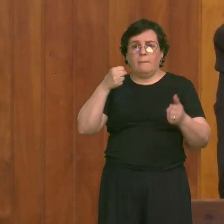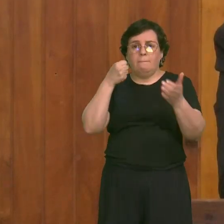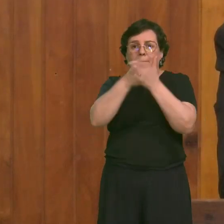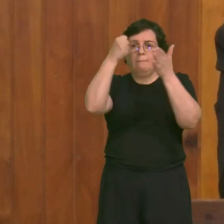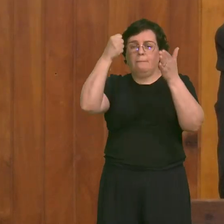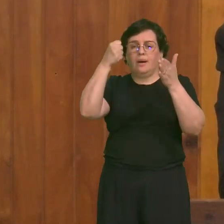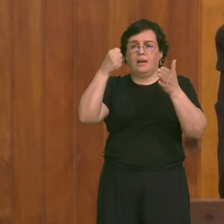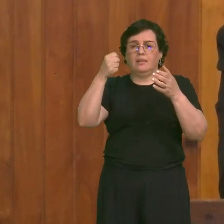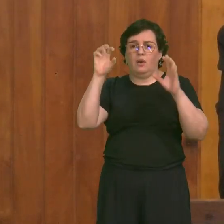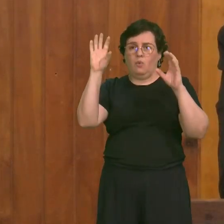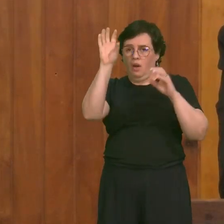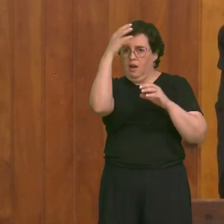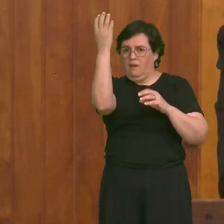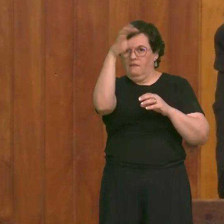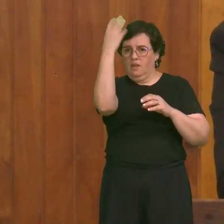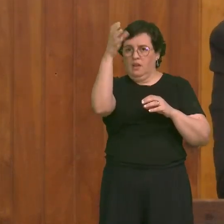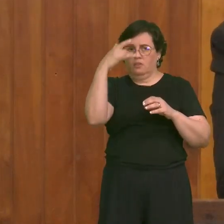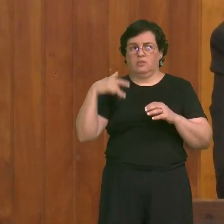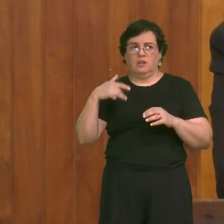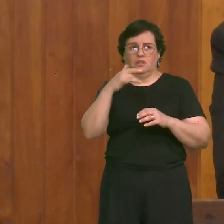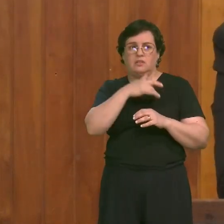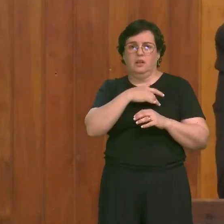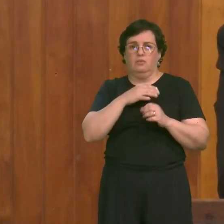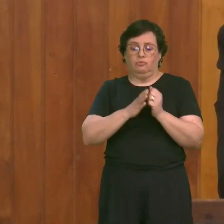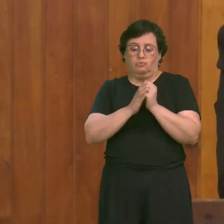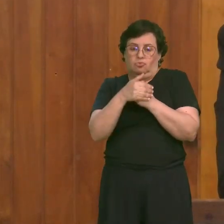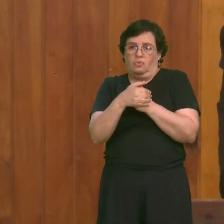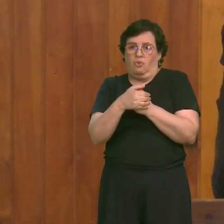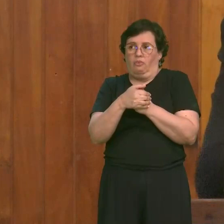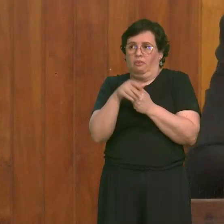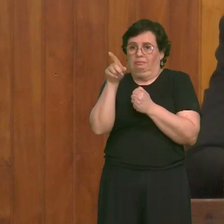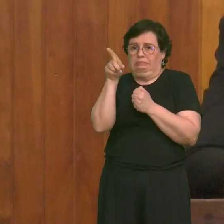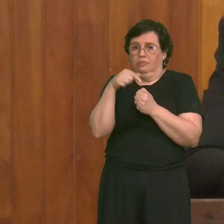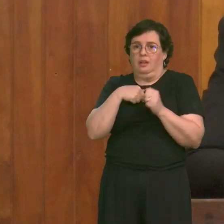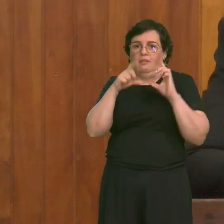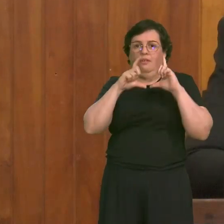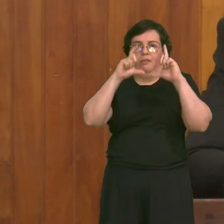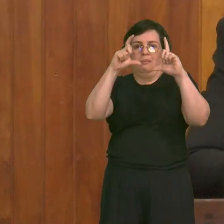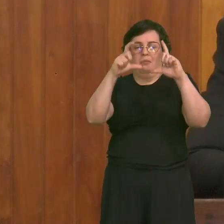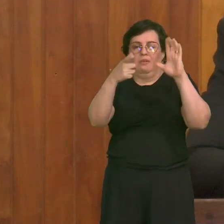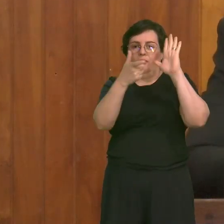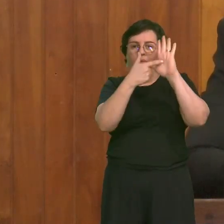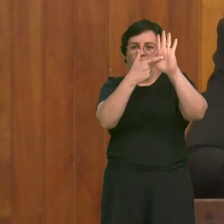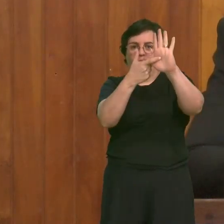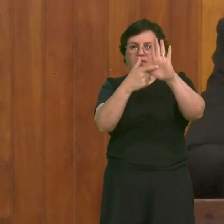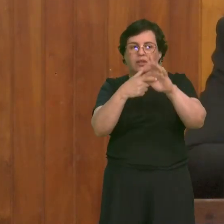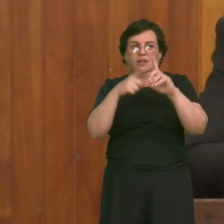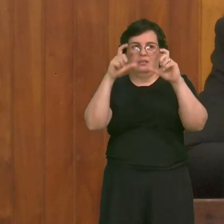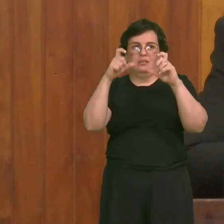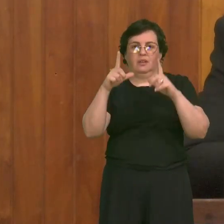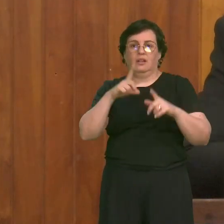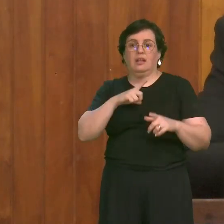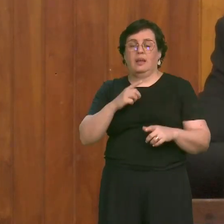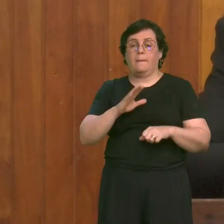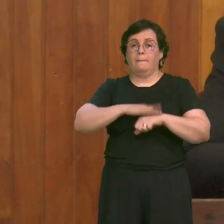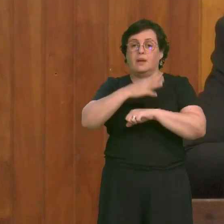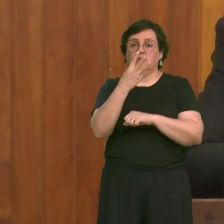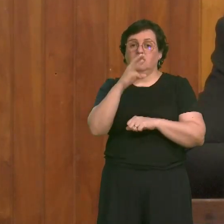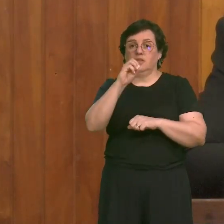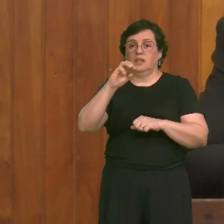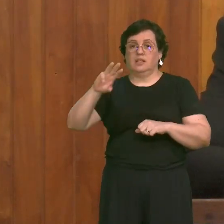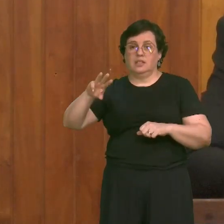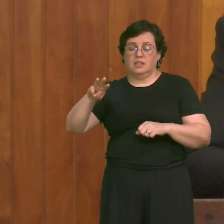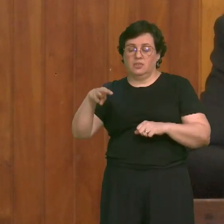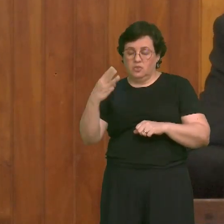a viatura no pátio eu peguei coloquei a foto aqui na câmera aí tem um orçamento aqui geral para o ano que vende mais de 300 milhões